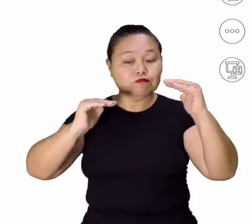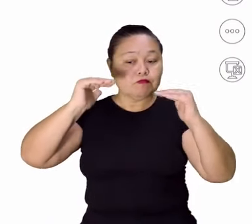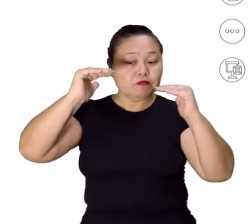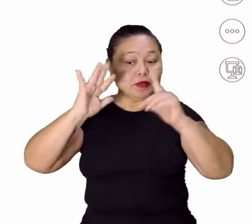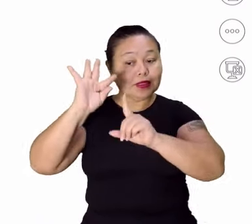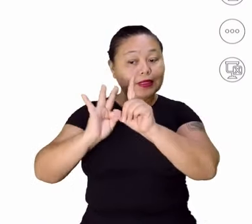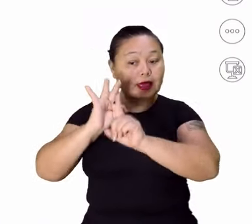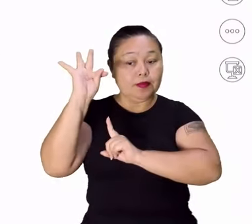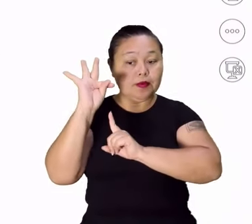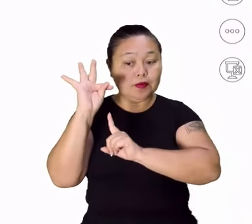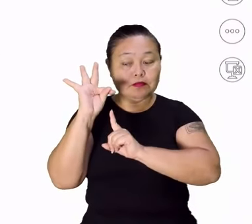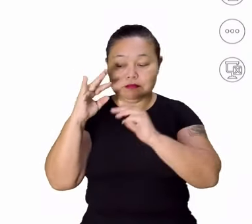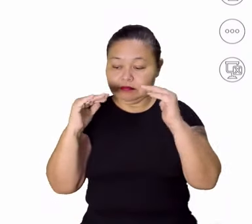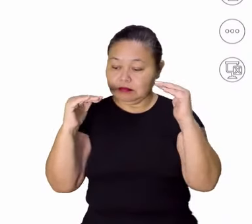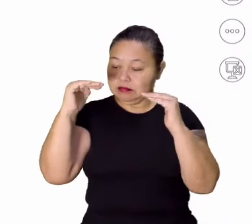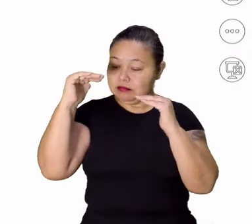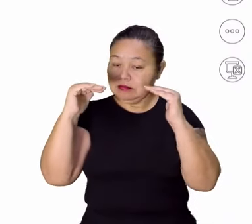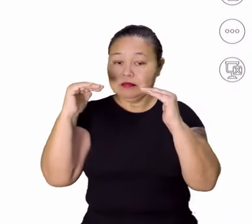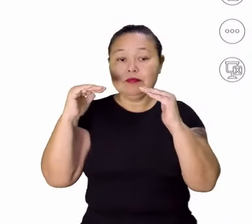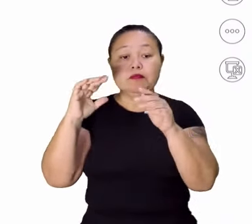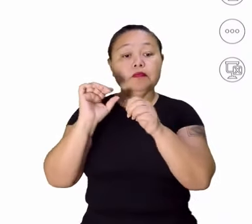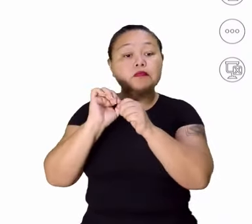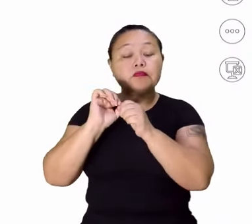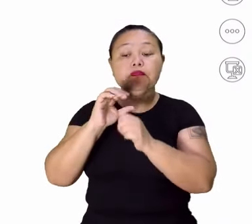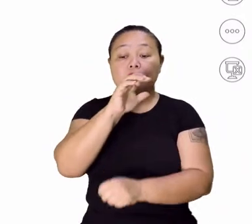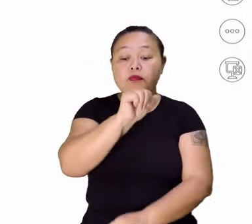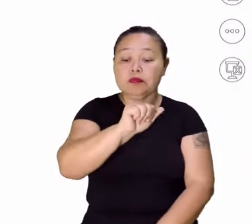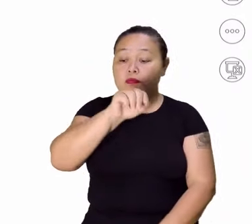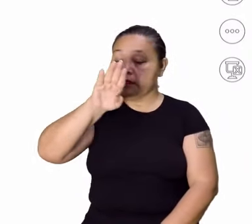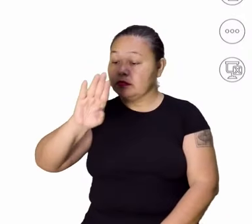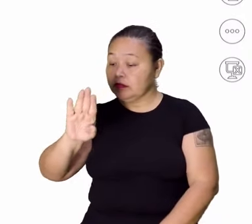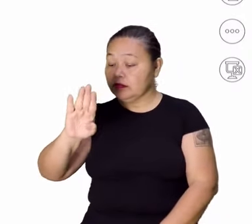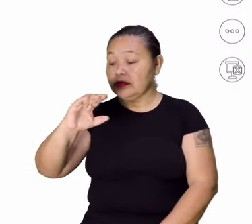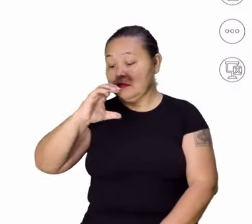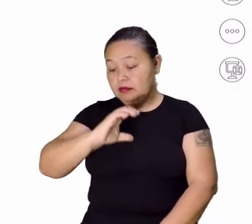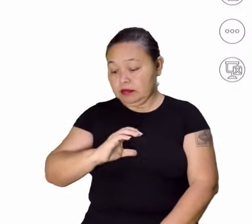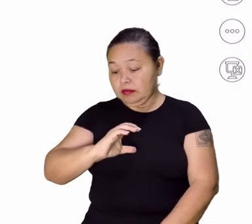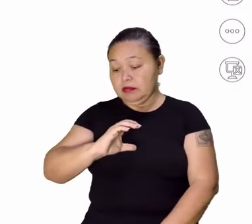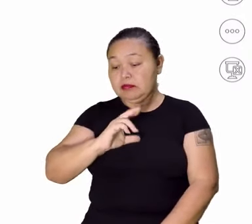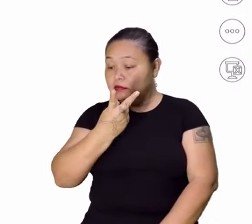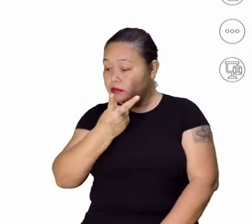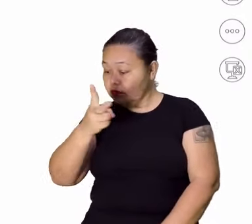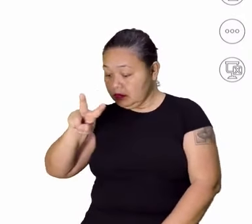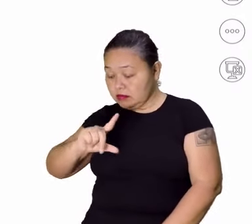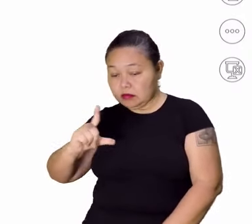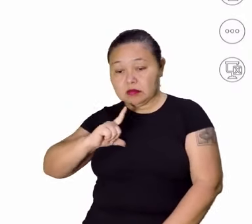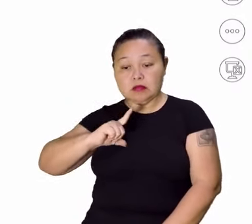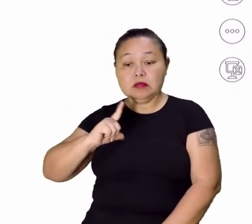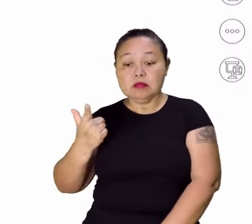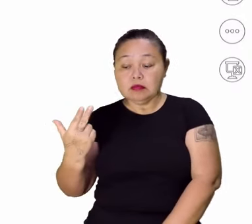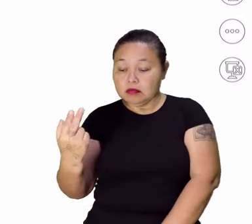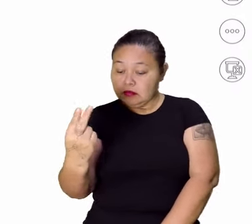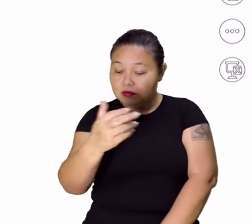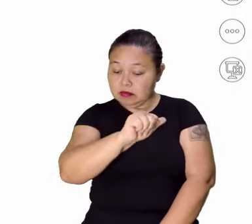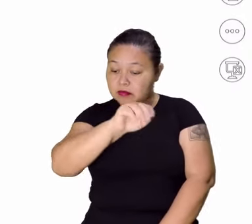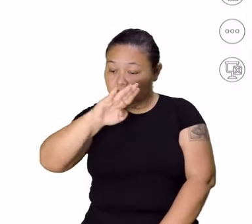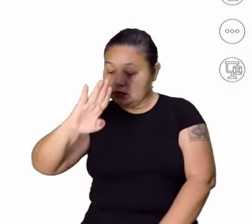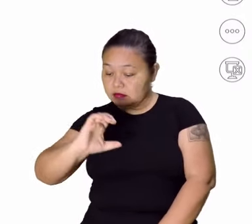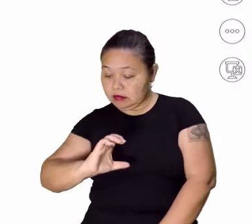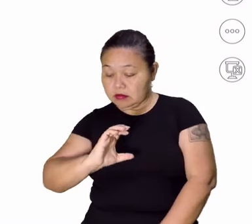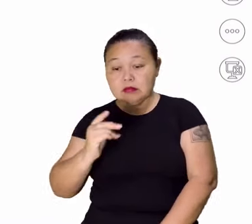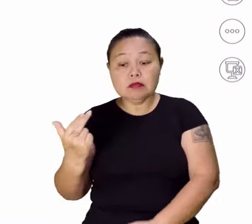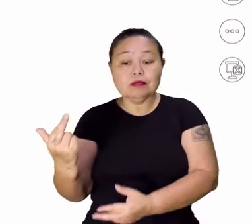térmico, não é isso, Décio? E se A está em contato com C e B com C, então, pode dizer que A, B e